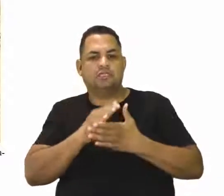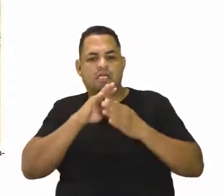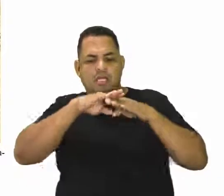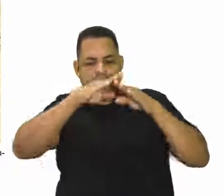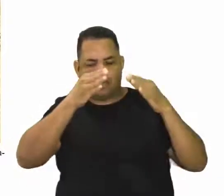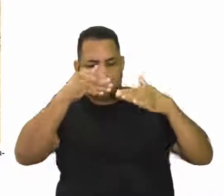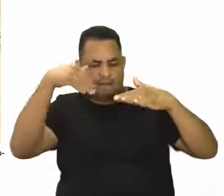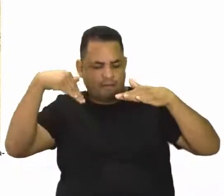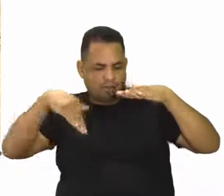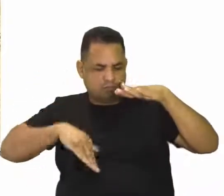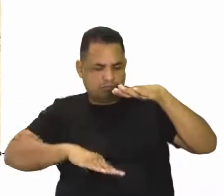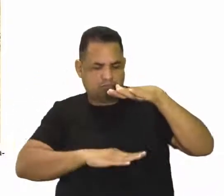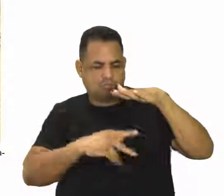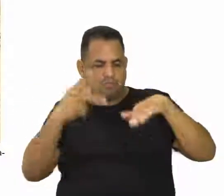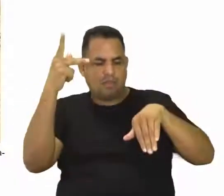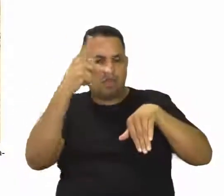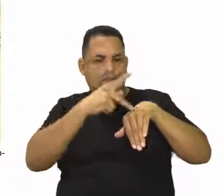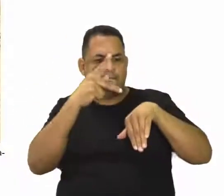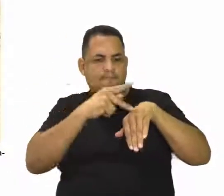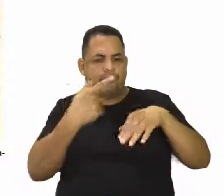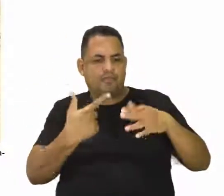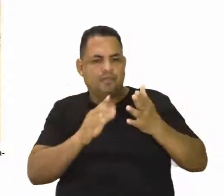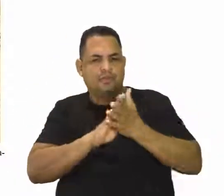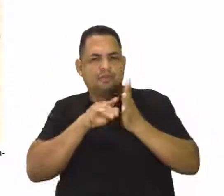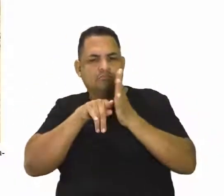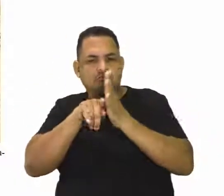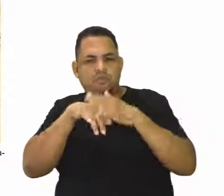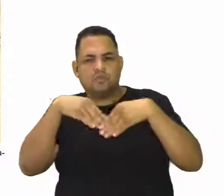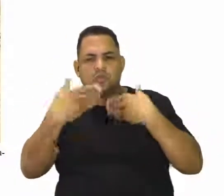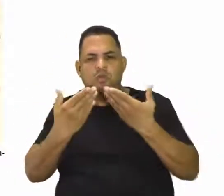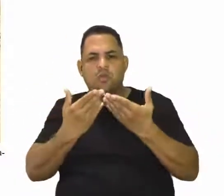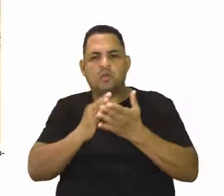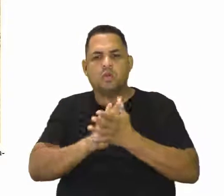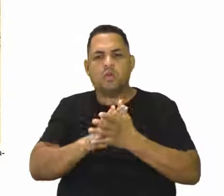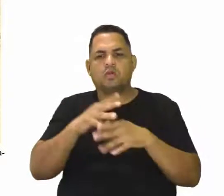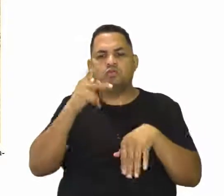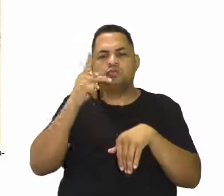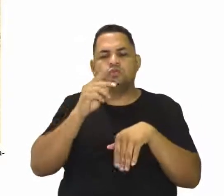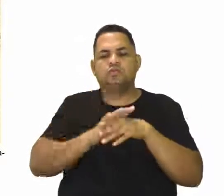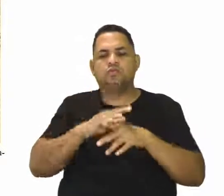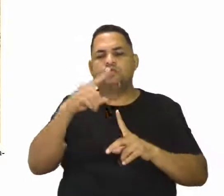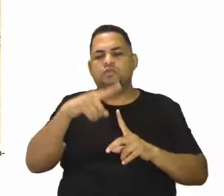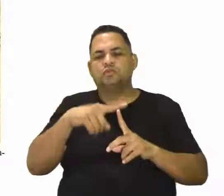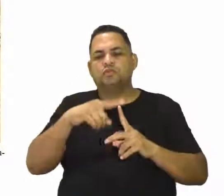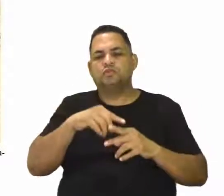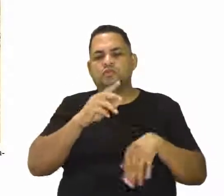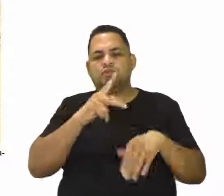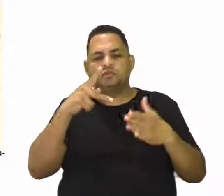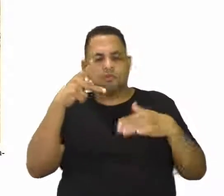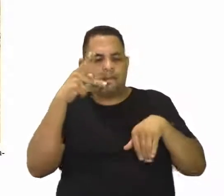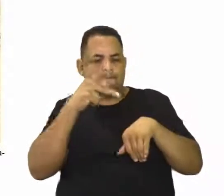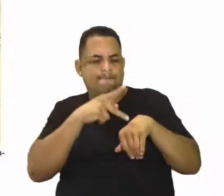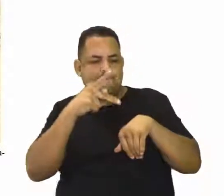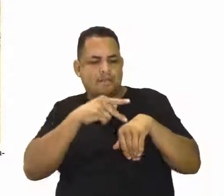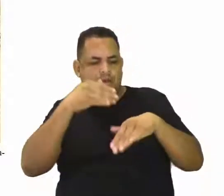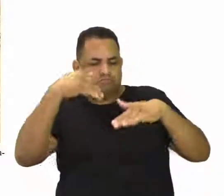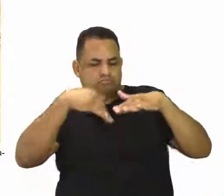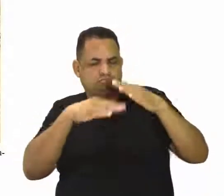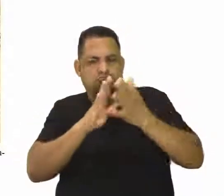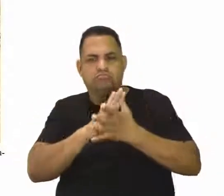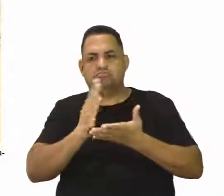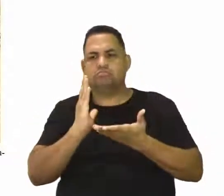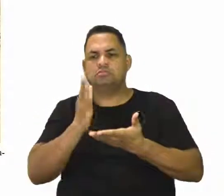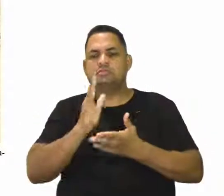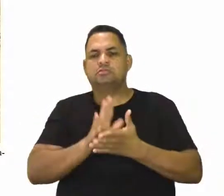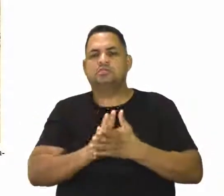caverna os cara analisaram que tipo de rocha é aquela a onde se podia encontrar aquela Rocha